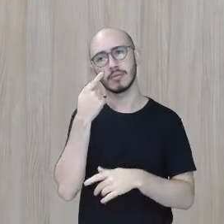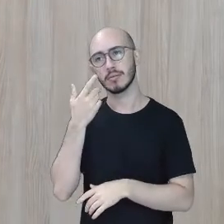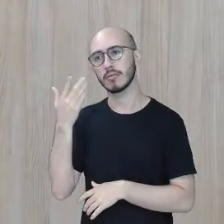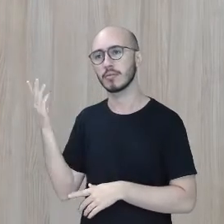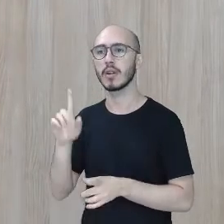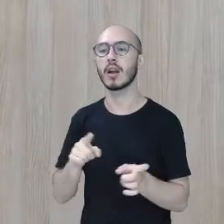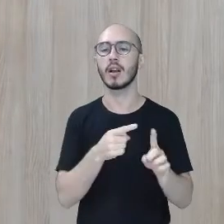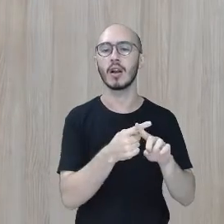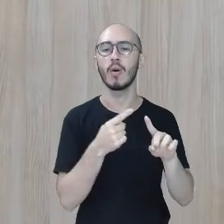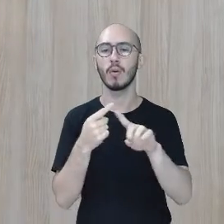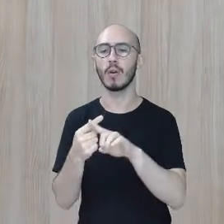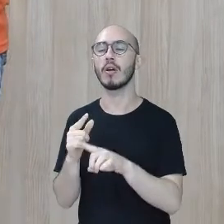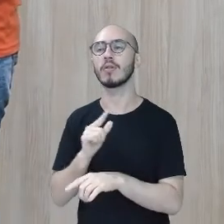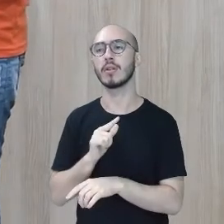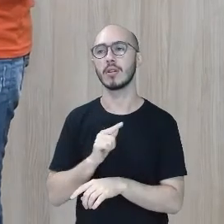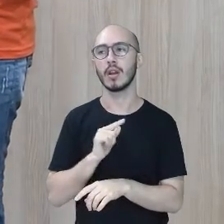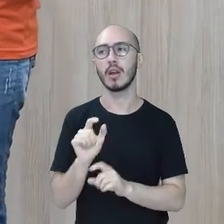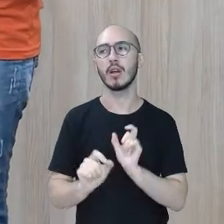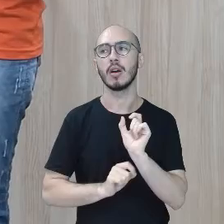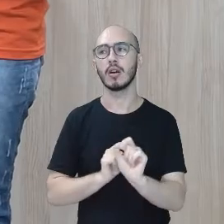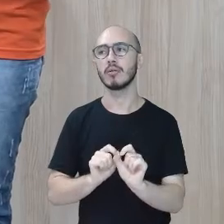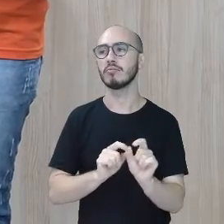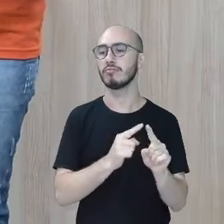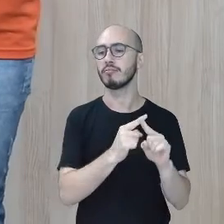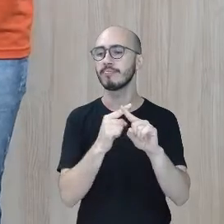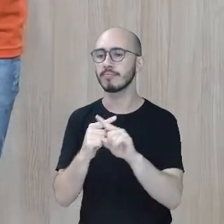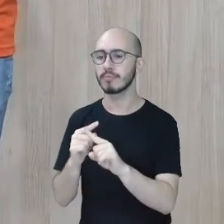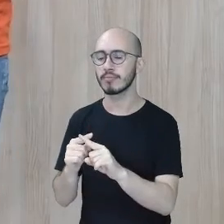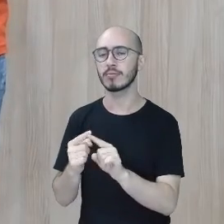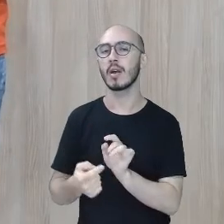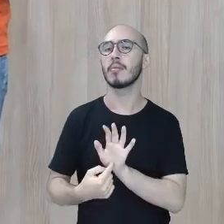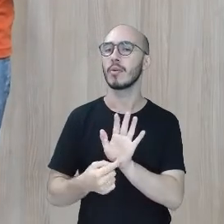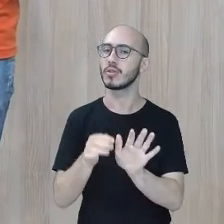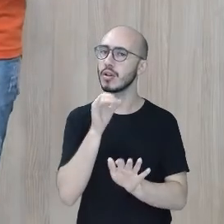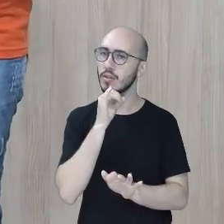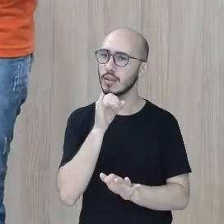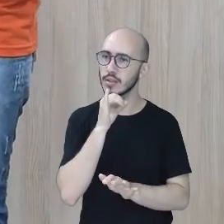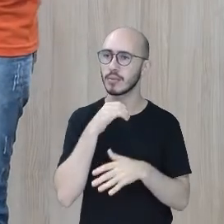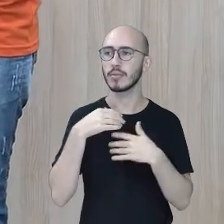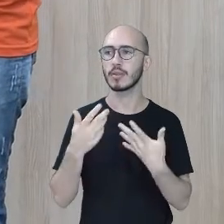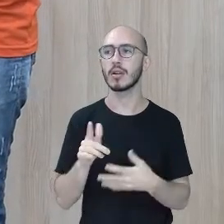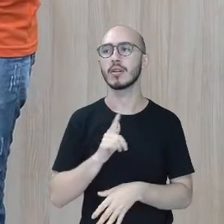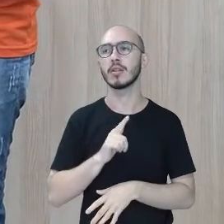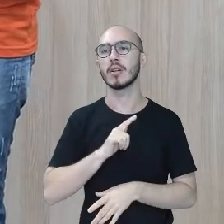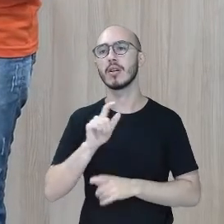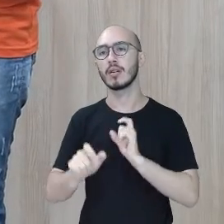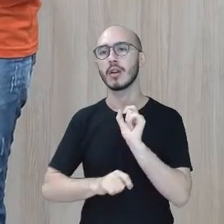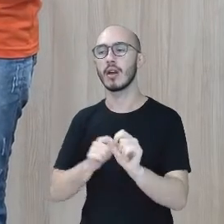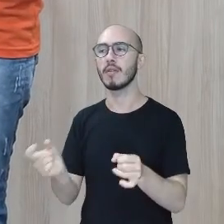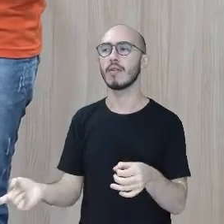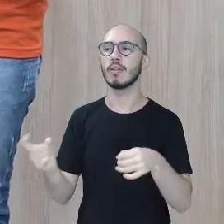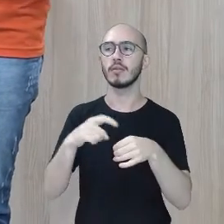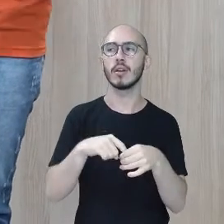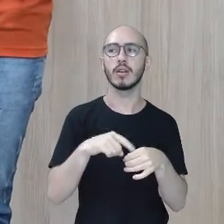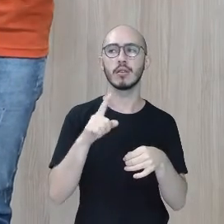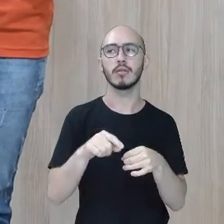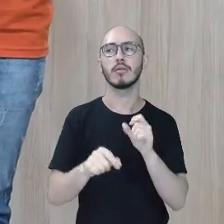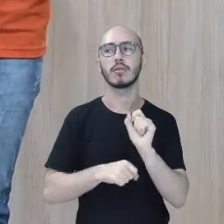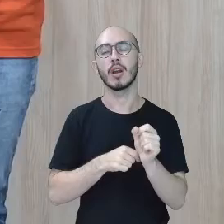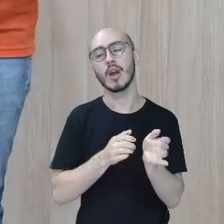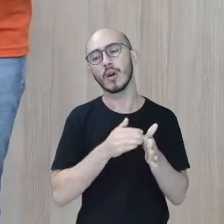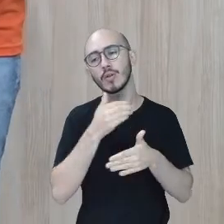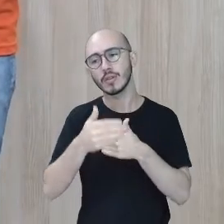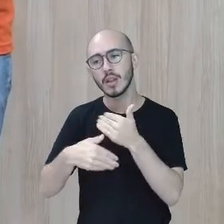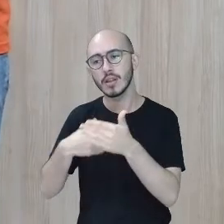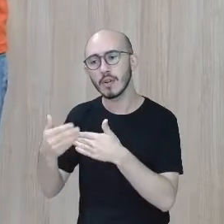notáveis. Quando eu efetuar toda essa multiplicação que eu mostrei no exemplo anterior, a gente vai voltar lá para o